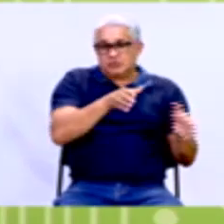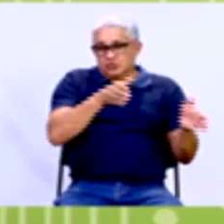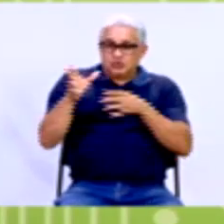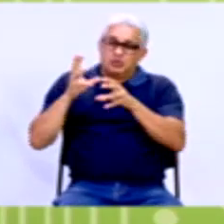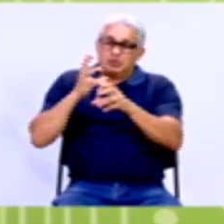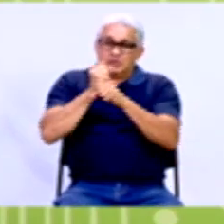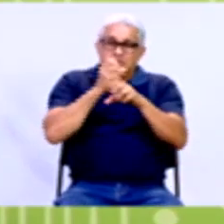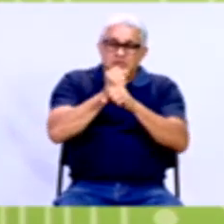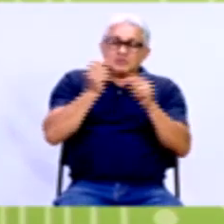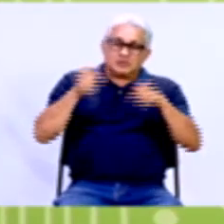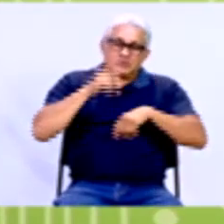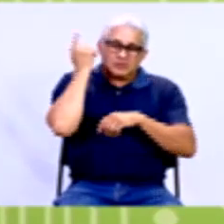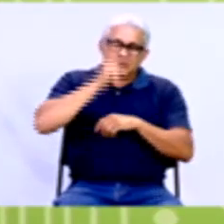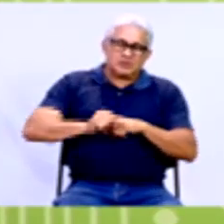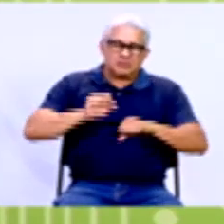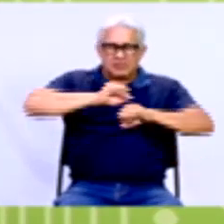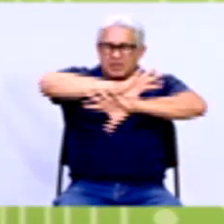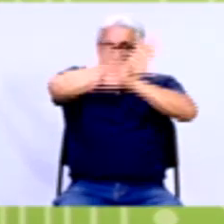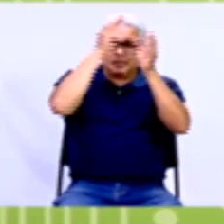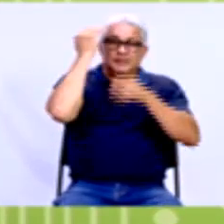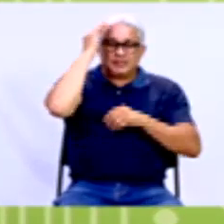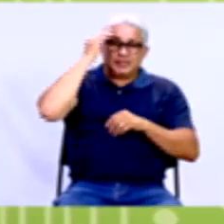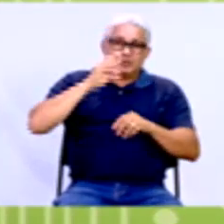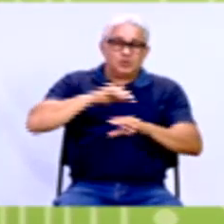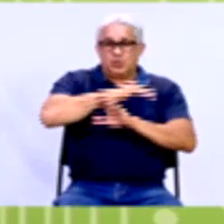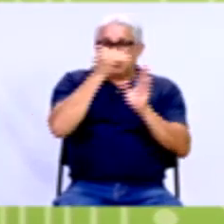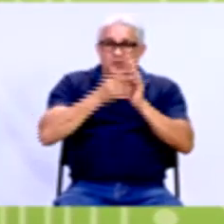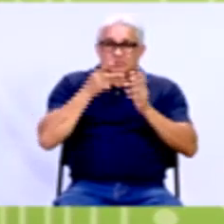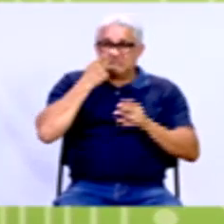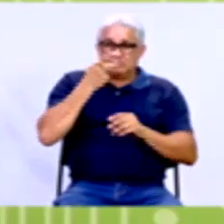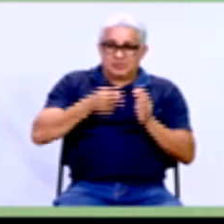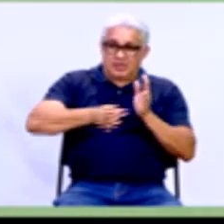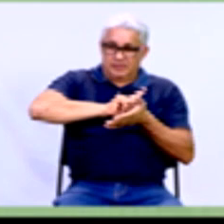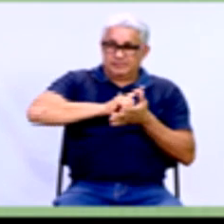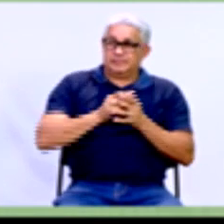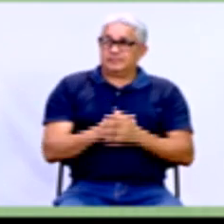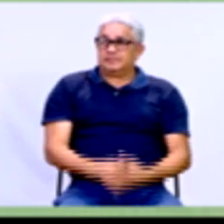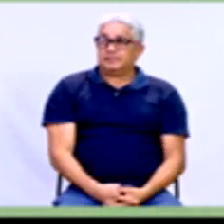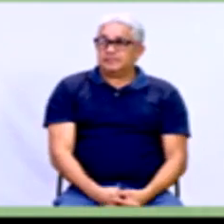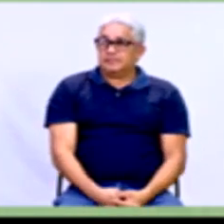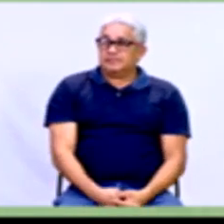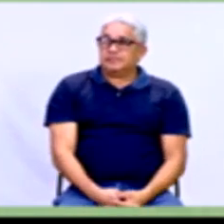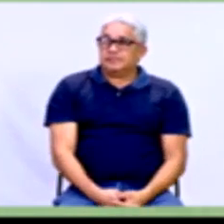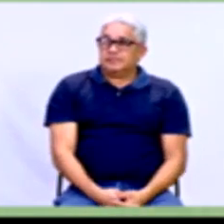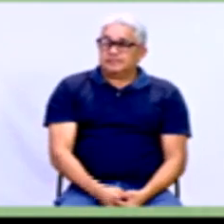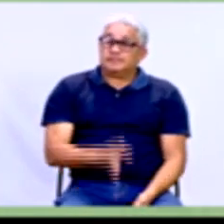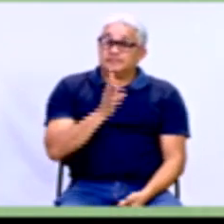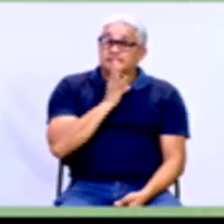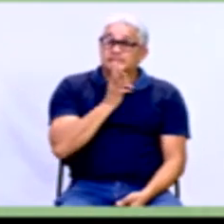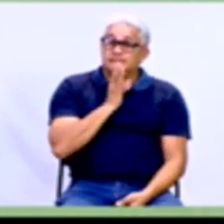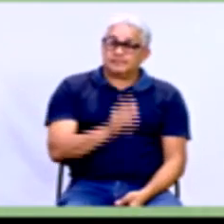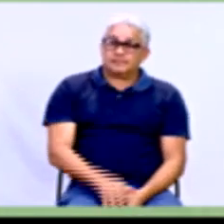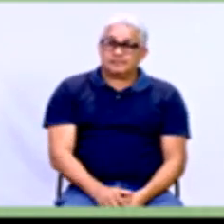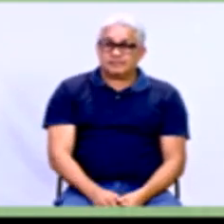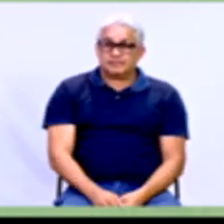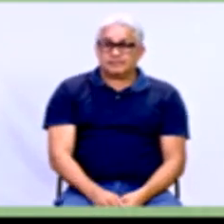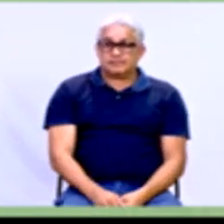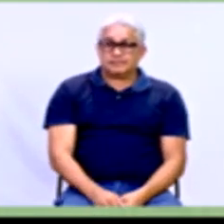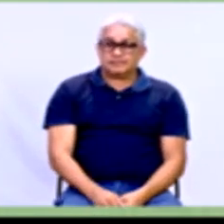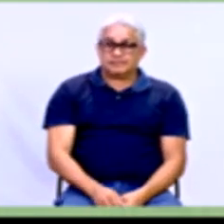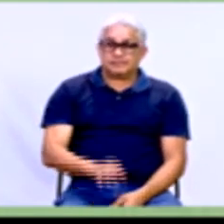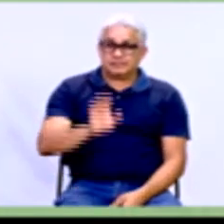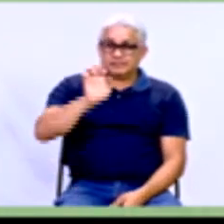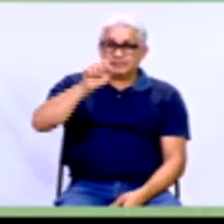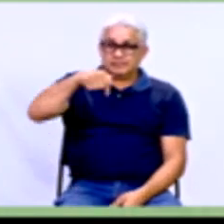vão conseguir clarear tudo que a gente falou aqui agora, tá? Então, para vocês conhecerem a